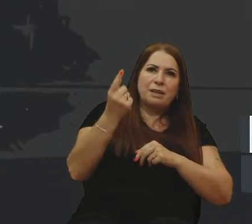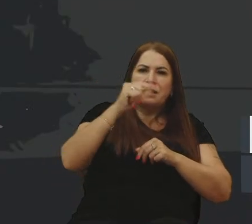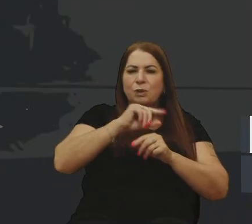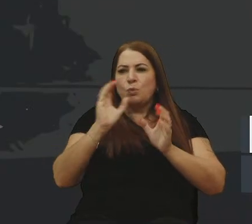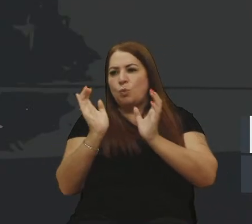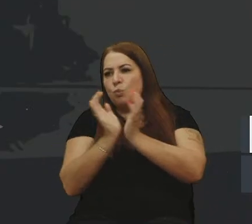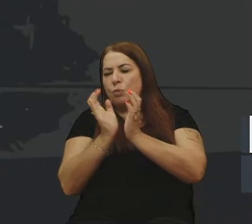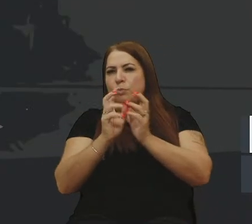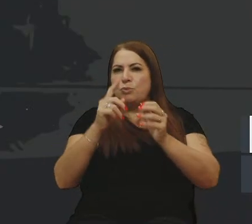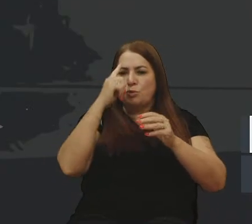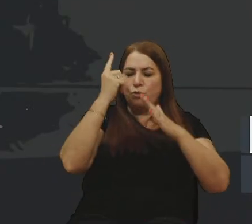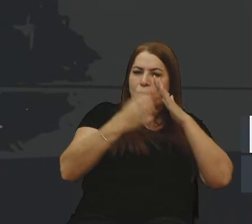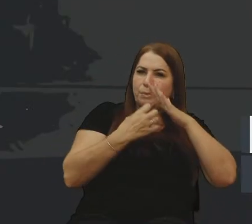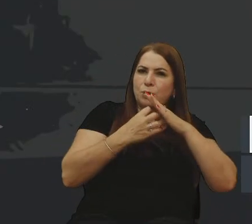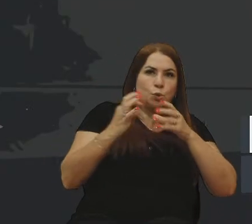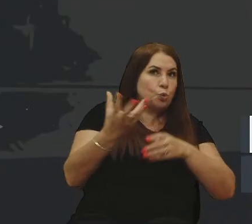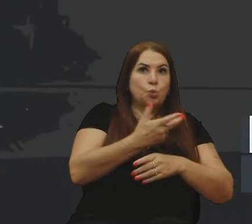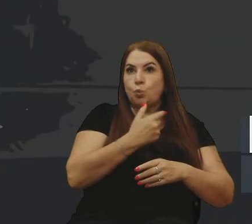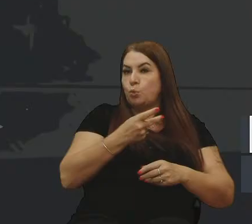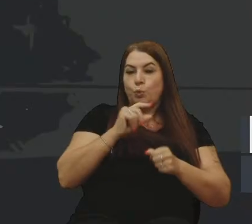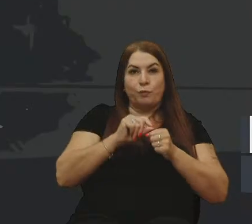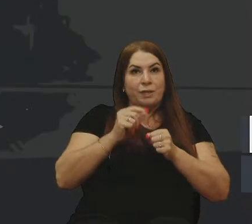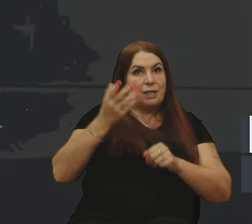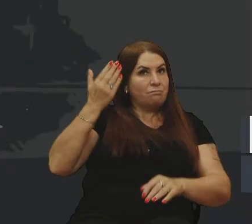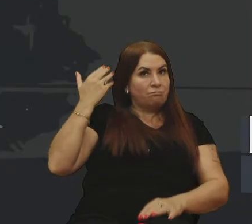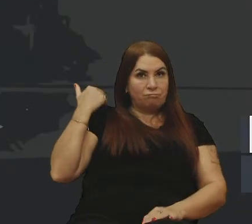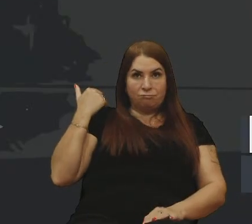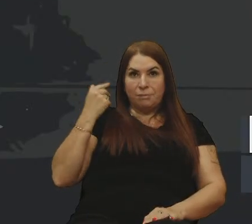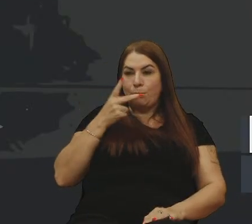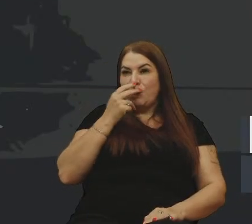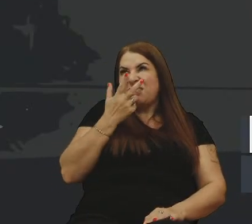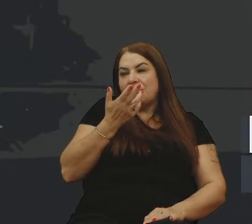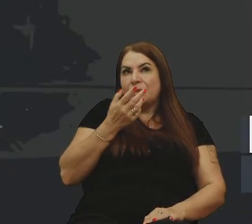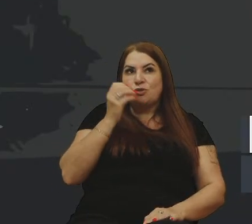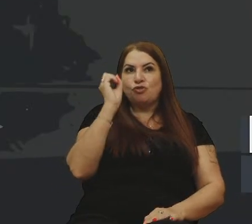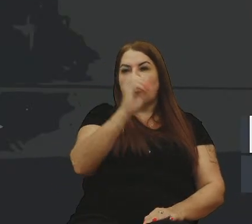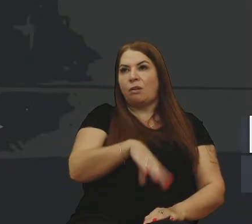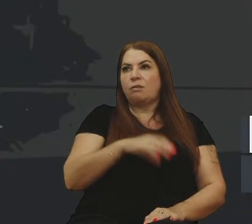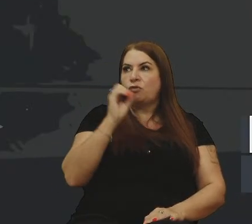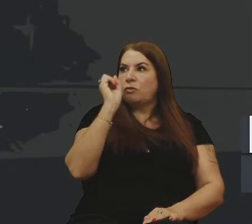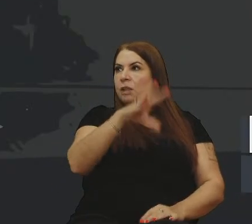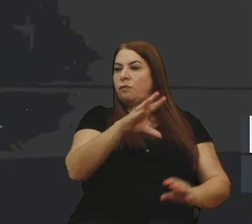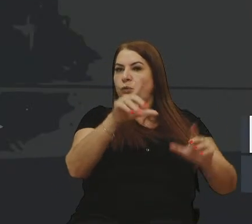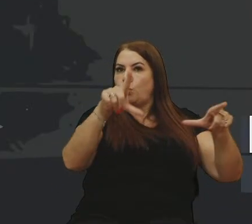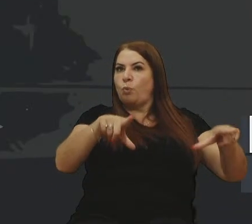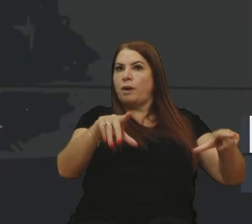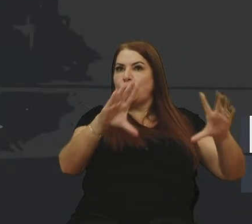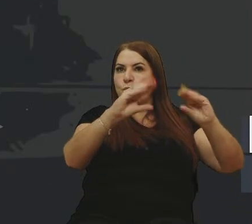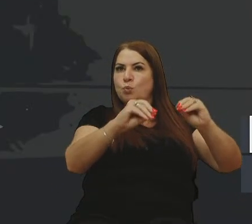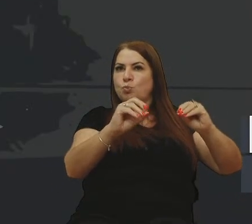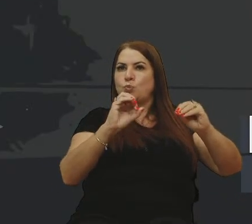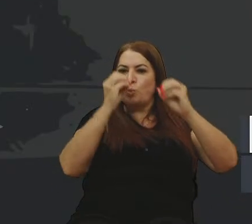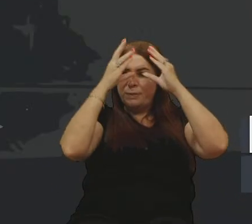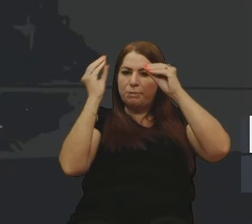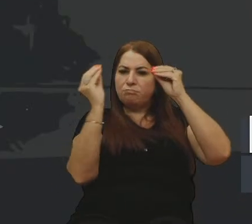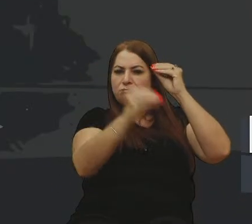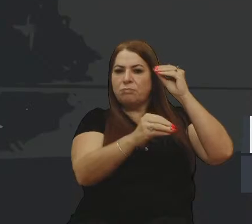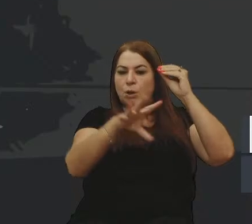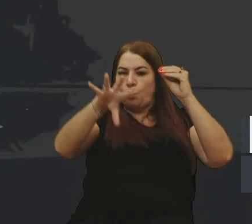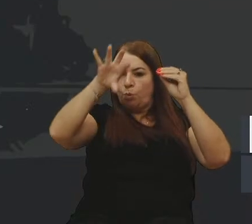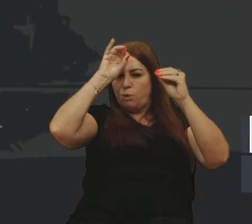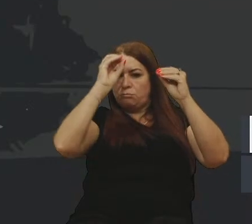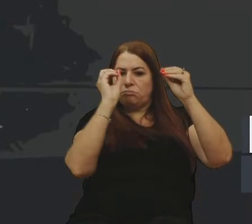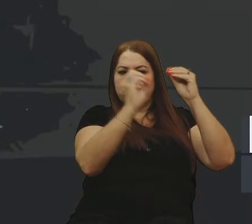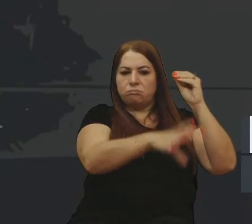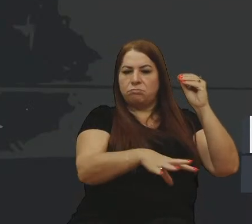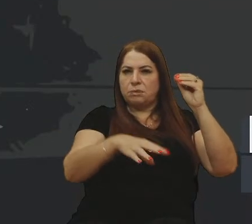de empresários. Tudo isso que eu fazia naquela época, gente, parecia que eu pegava e jogava num quarto escuro, assim, todo o conhecimento. Eu assimilava alguma coisa, me